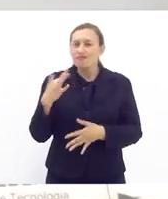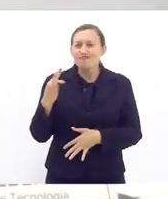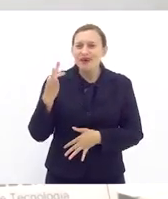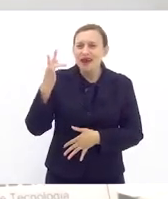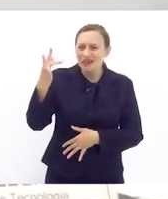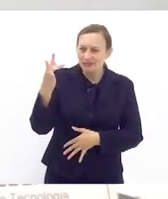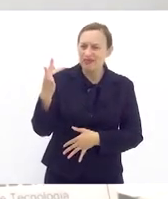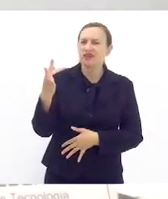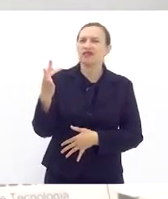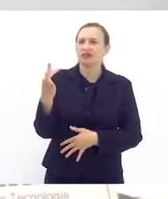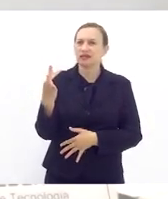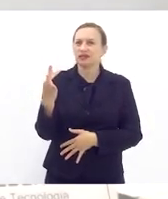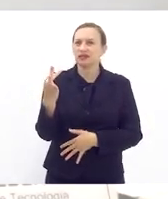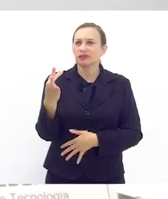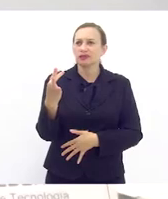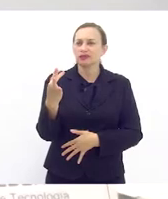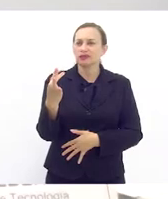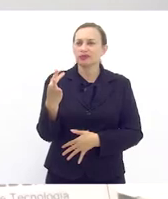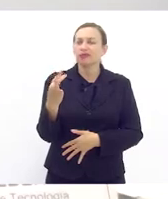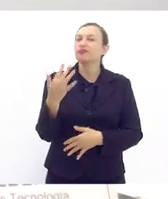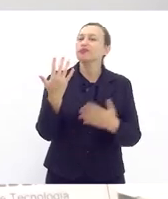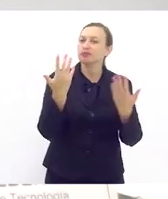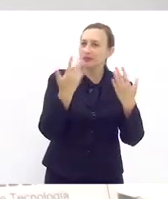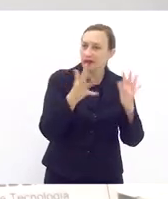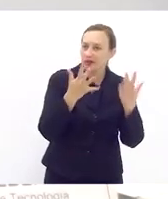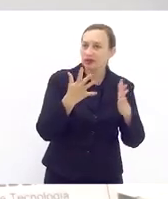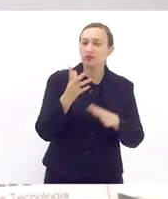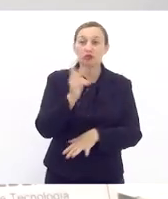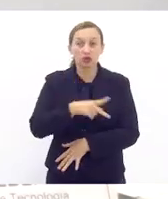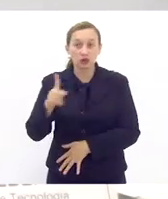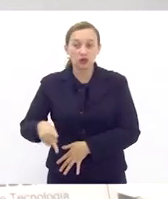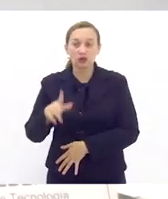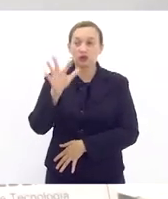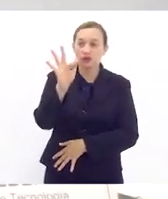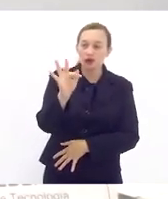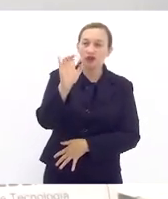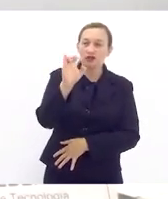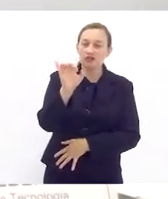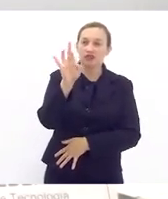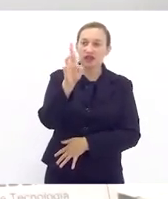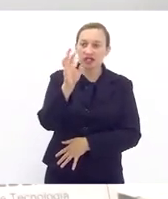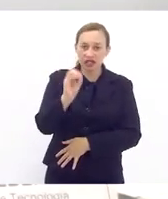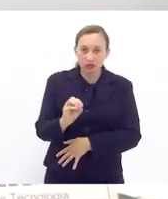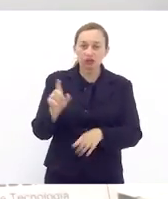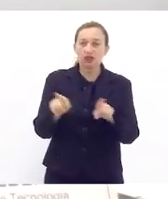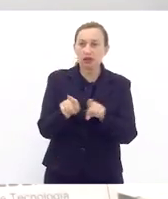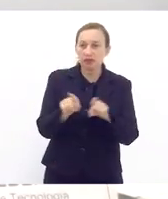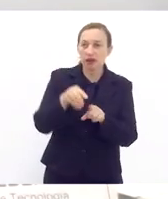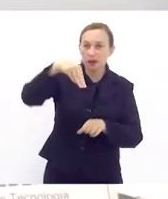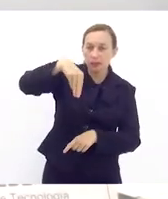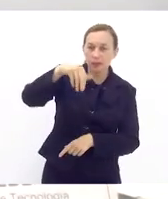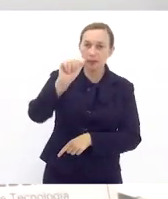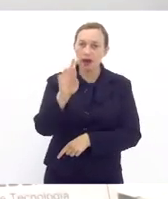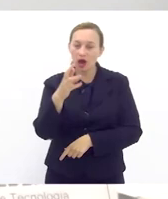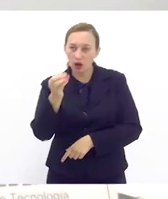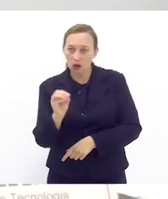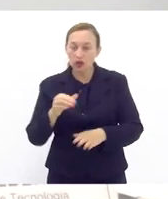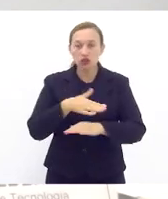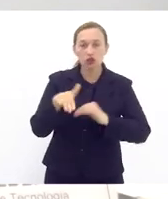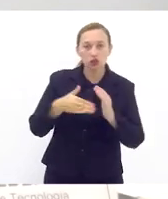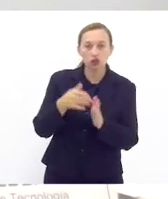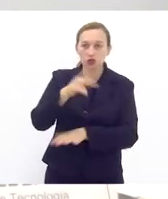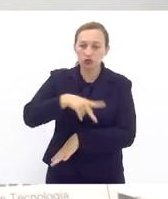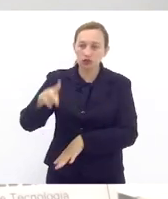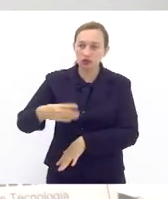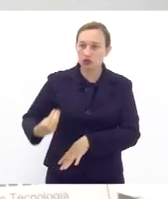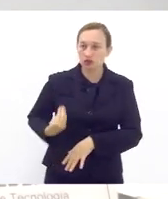comentários cumprimento também o Professor Fernando Professor Mauro e cumprimentando os cumprimento então todos os